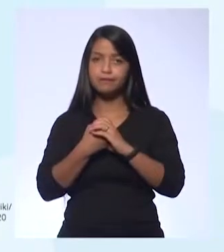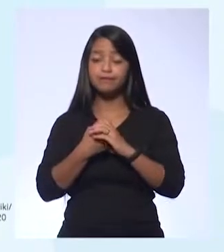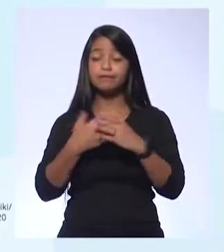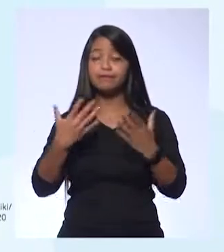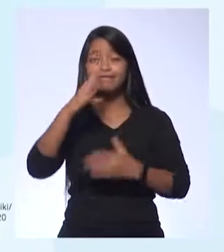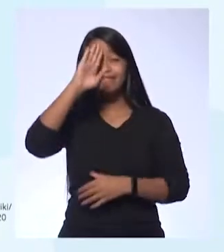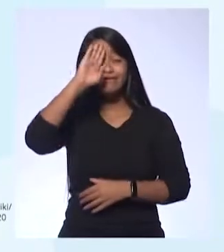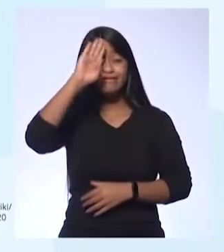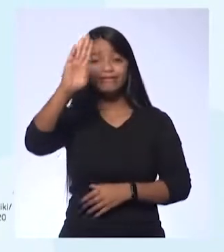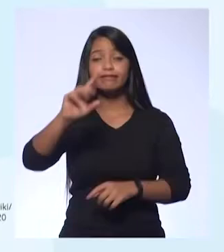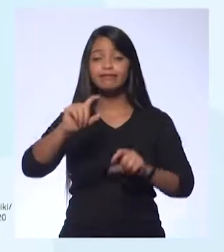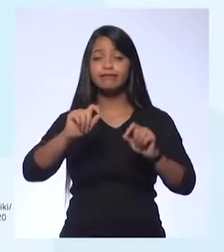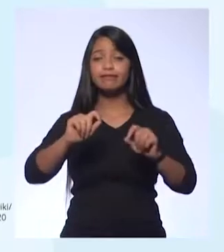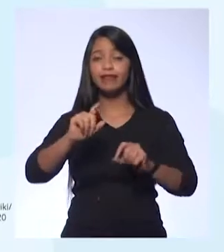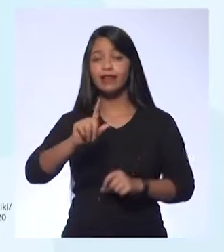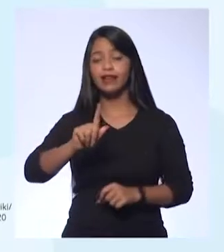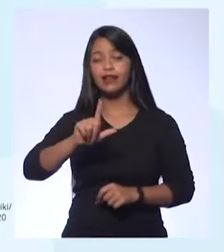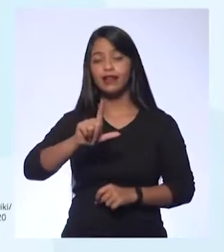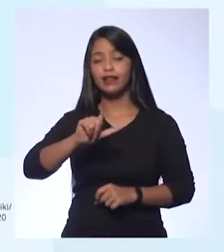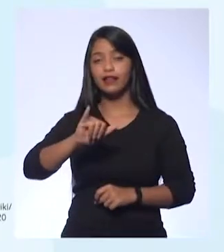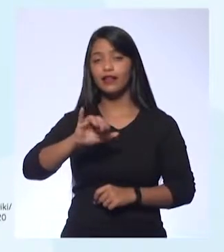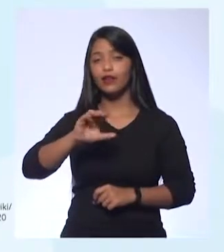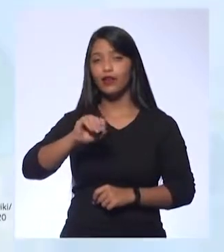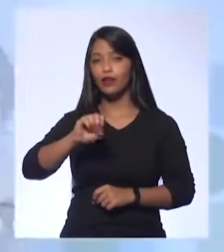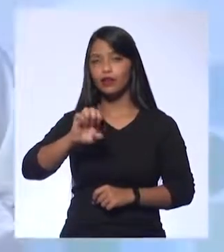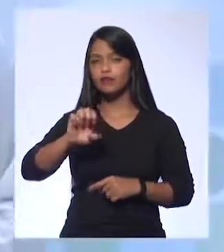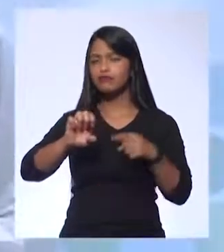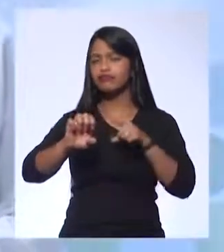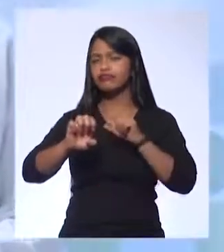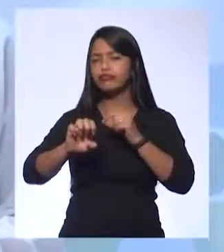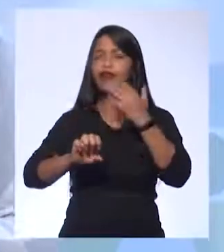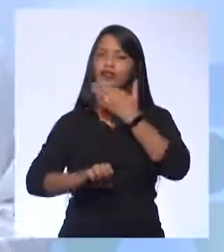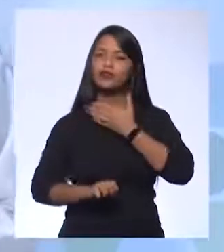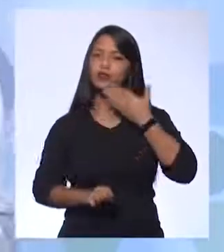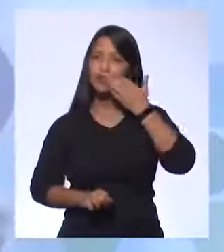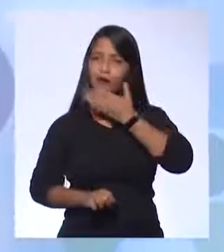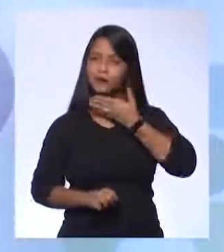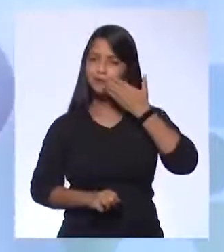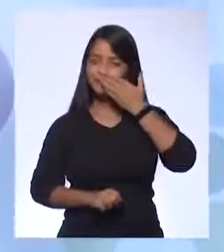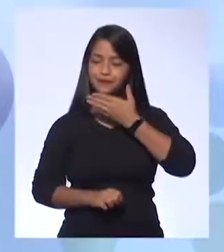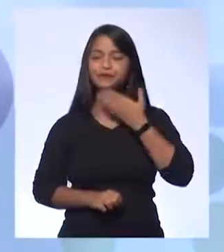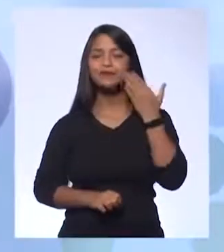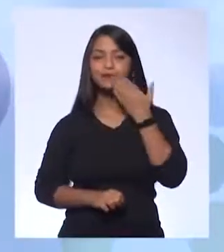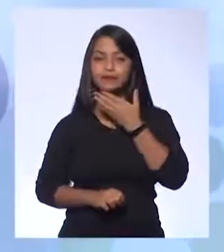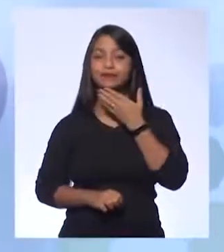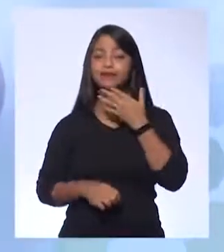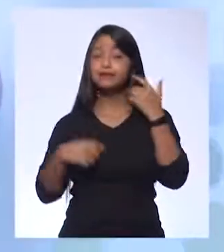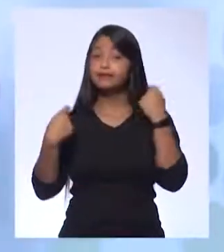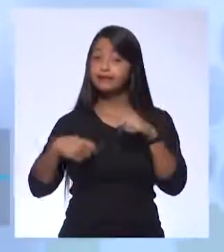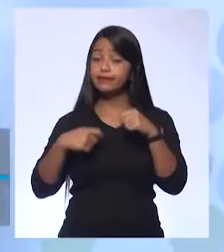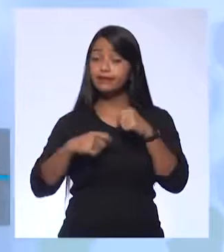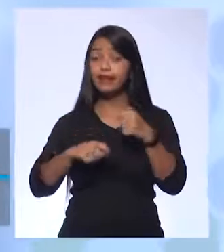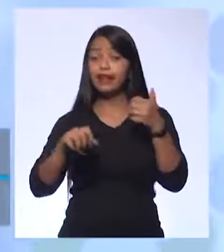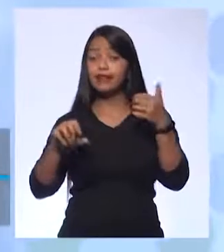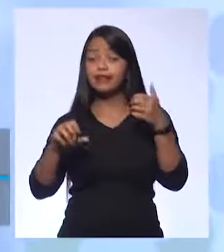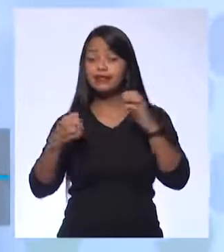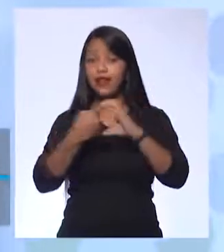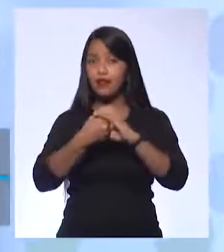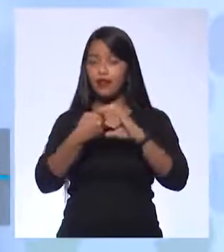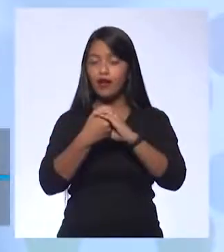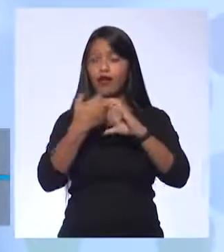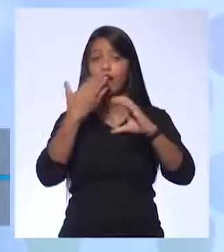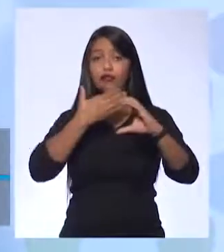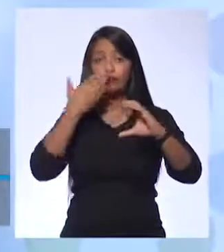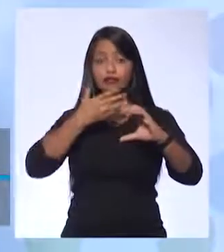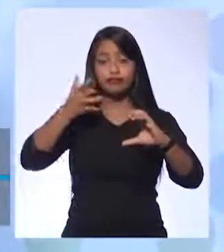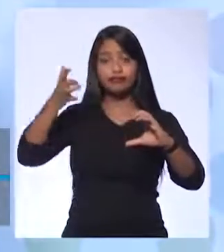da glicose. O que é a glicose? O açúcar, né? Esse açúcar tem que entrar lá na célula, tá bom?